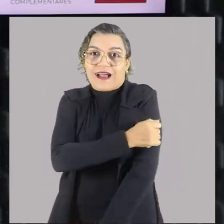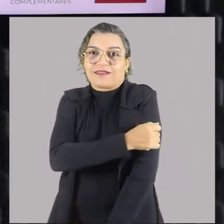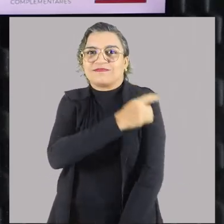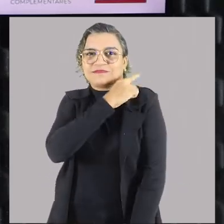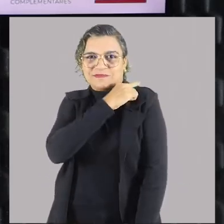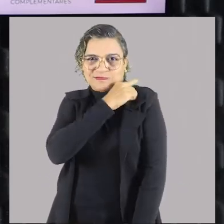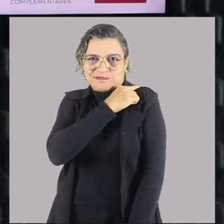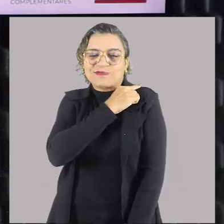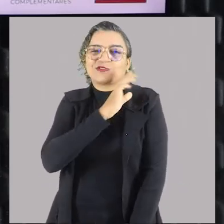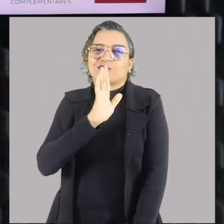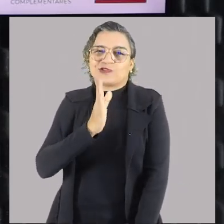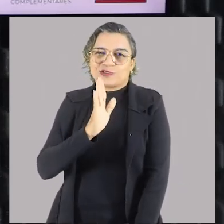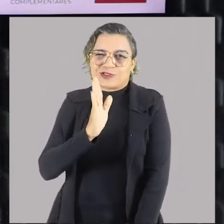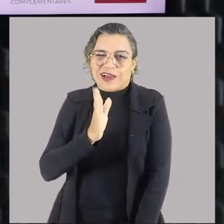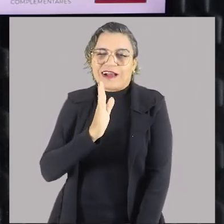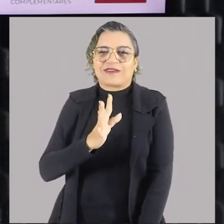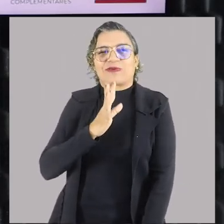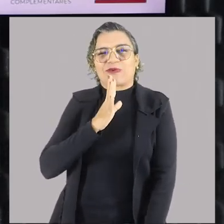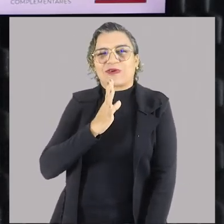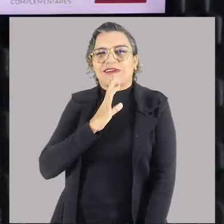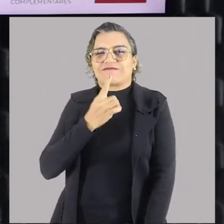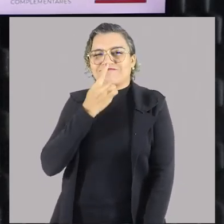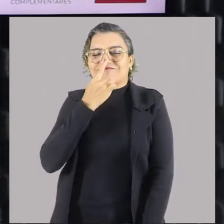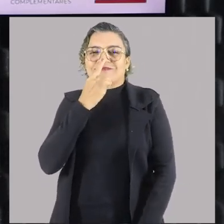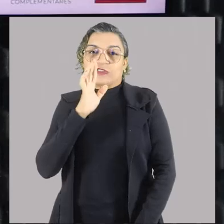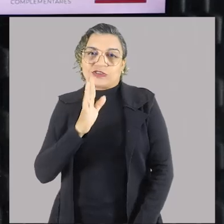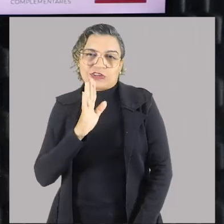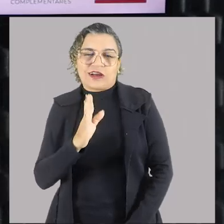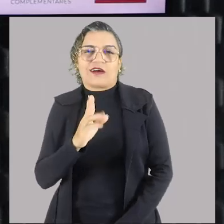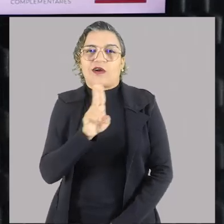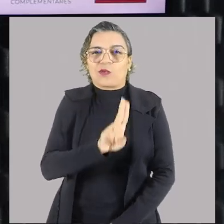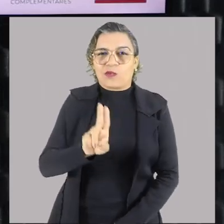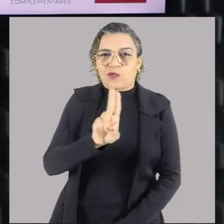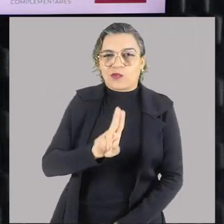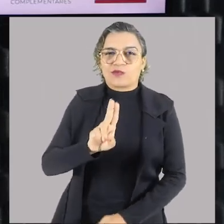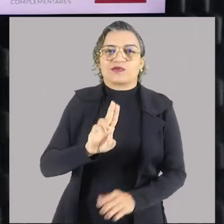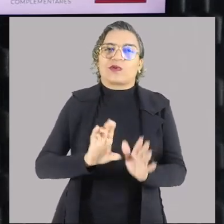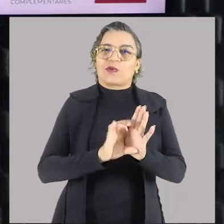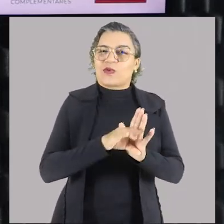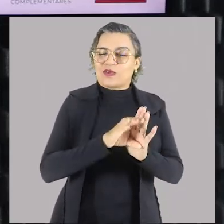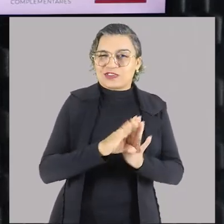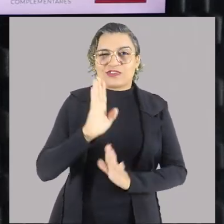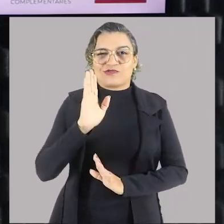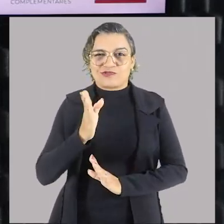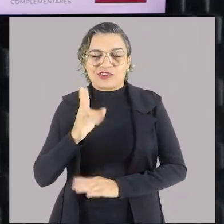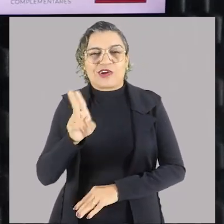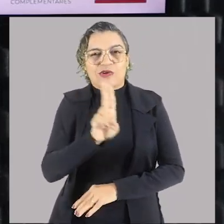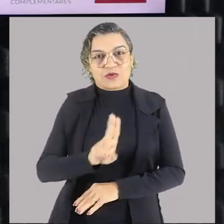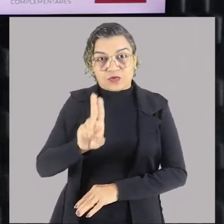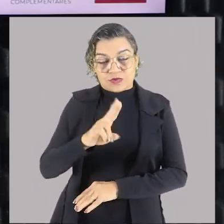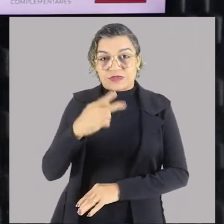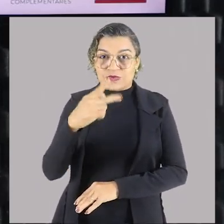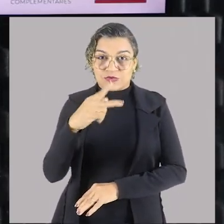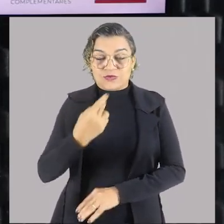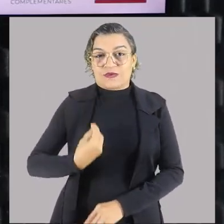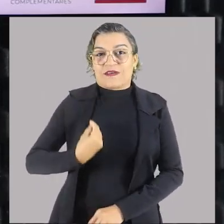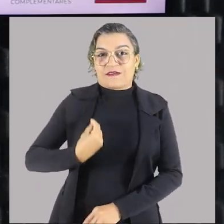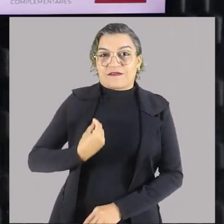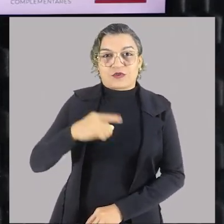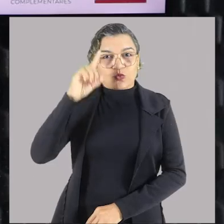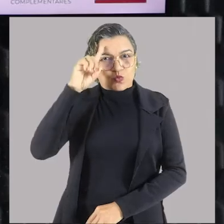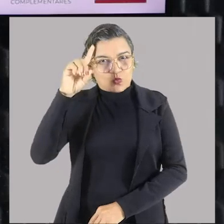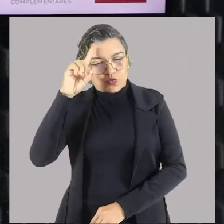médio, já está familiarizado, já usa esses conceitos, já faz a aplicação deles no seu dia a dia.